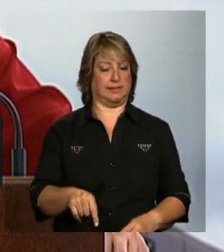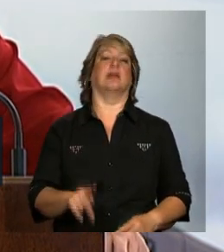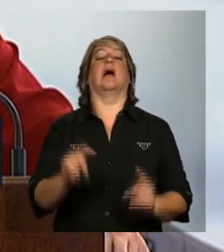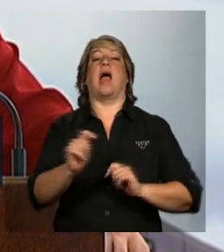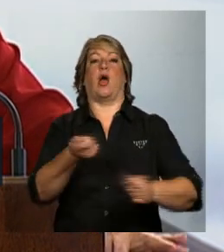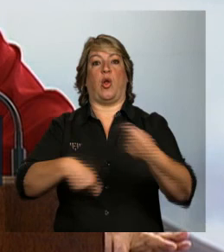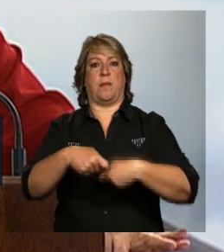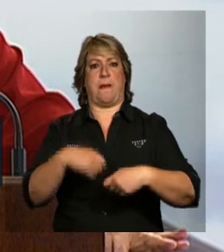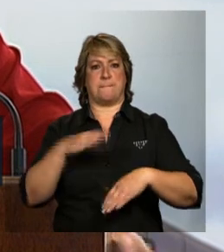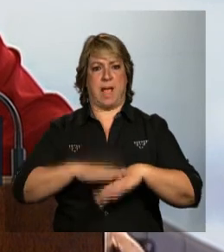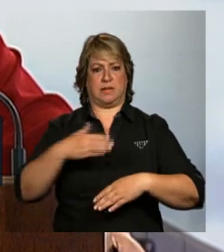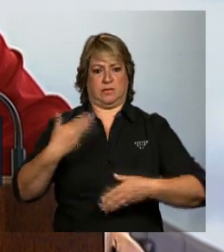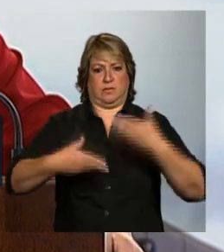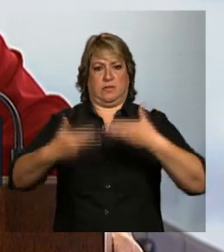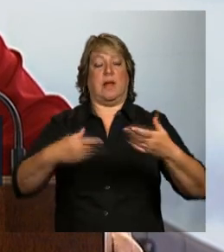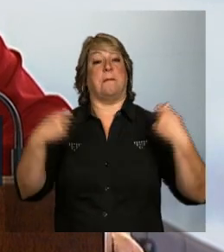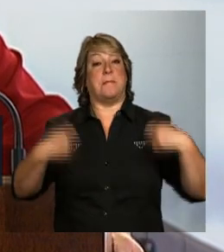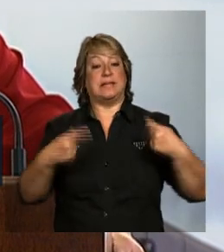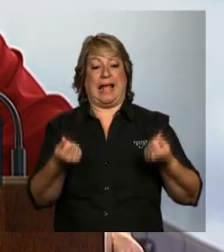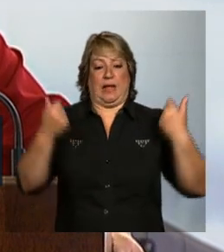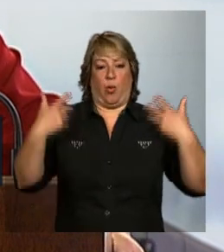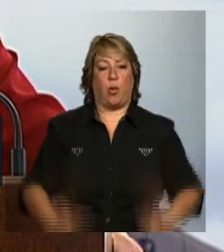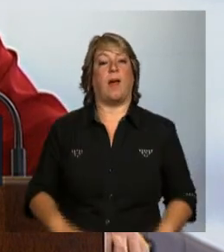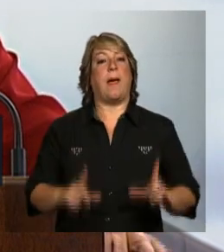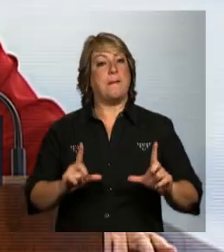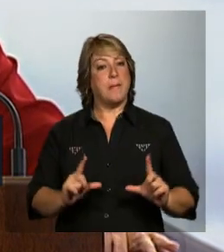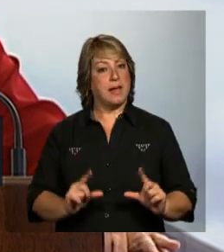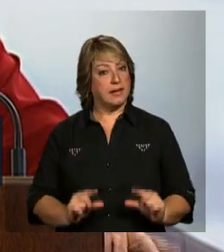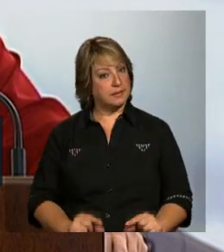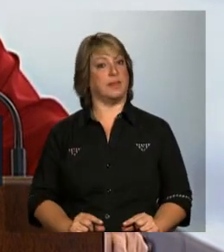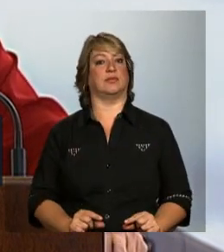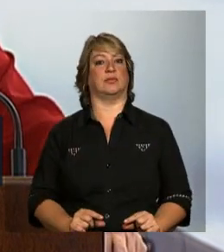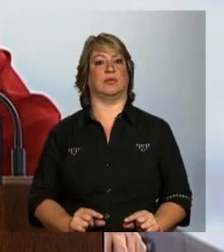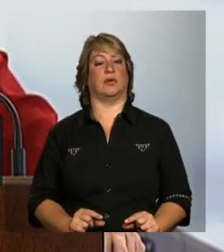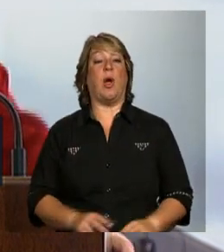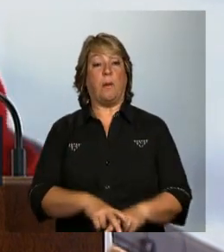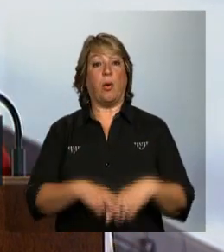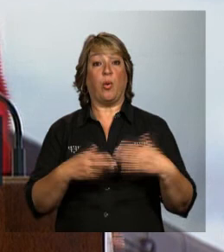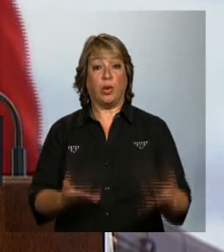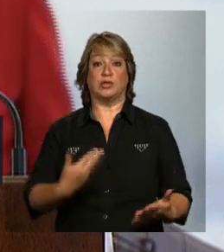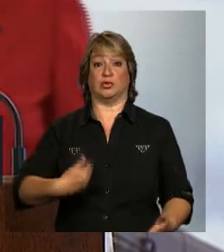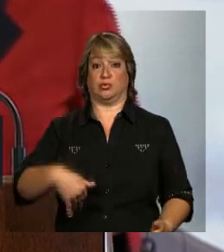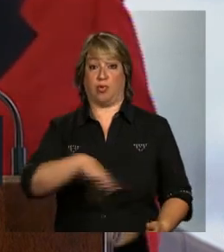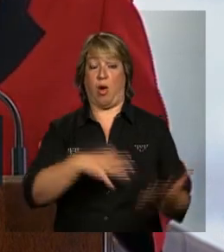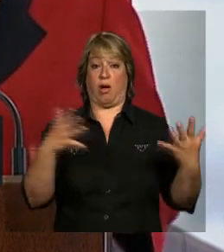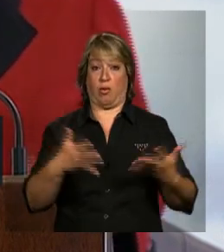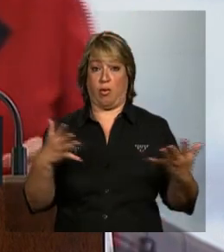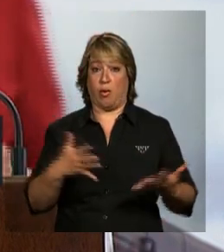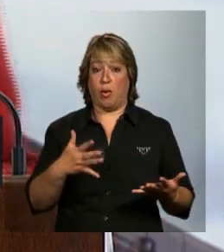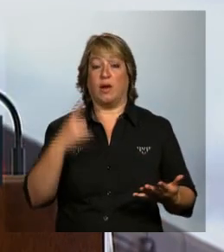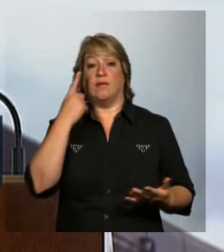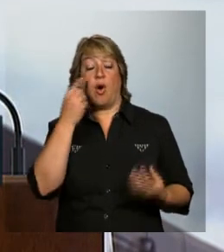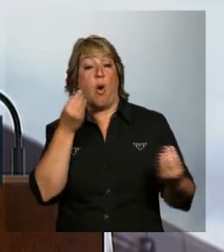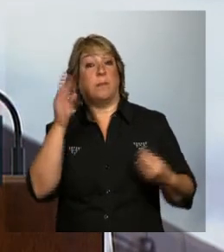ela vai ter de ter custos mais baixos por isso que nossa estamos olhando a questão